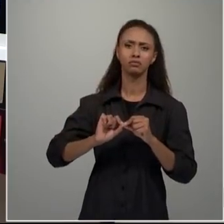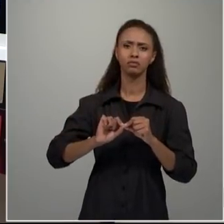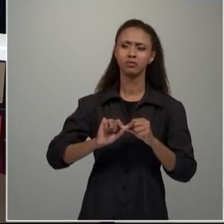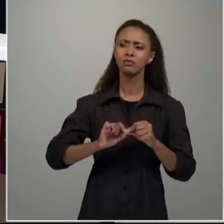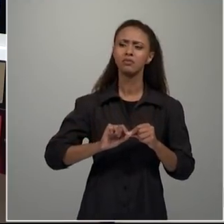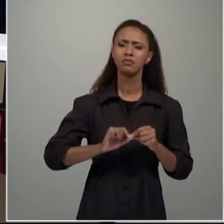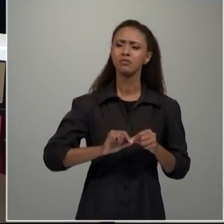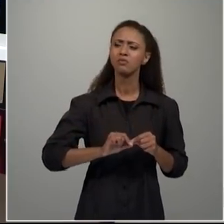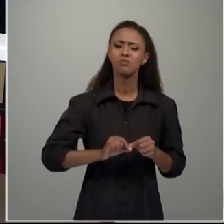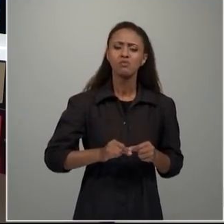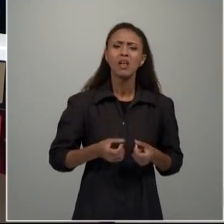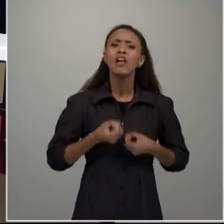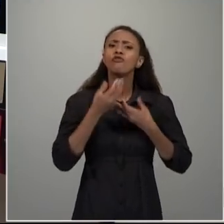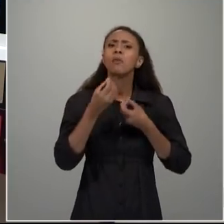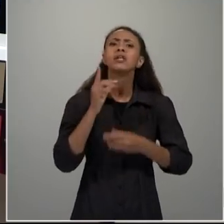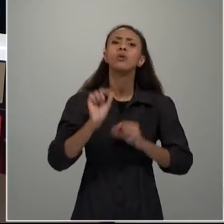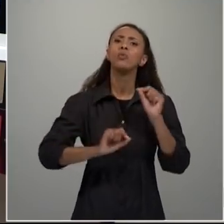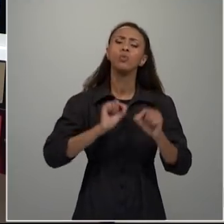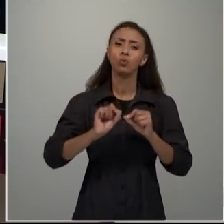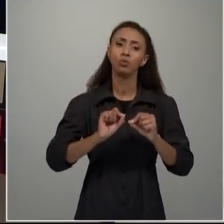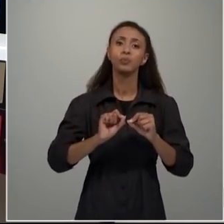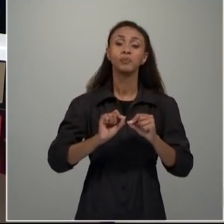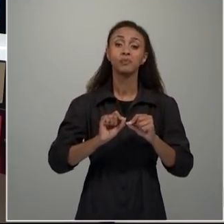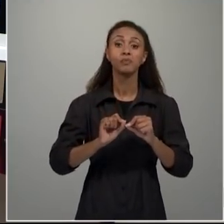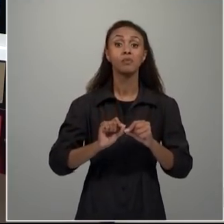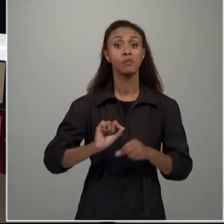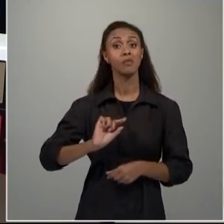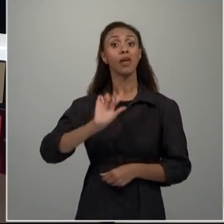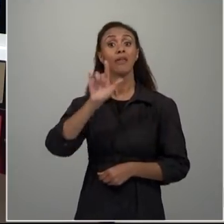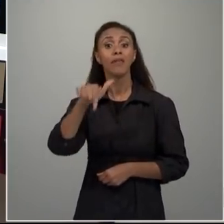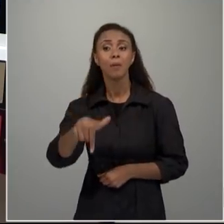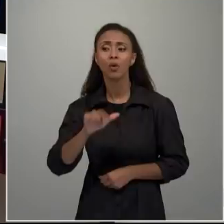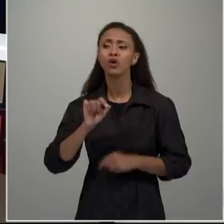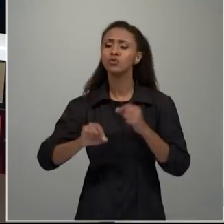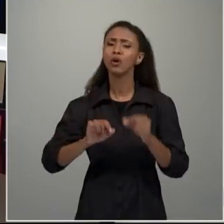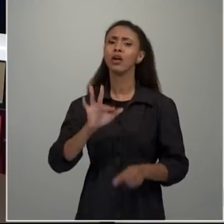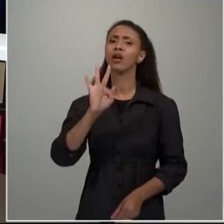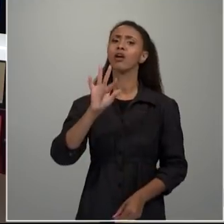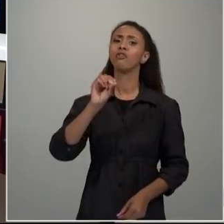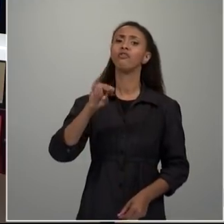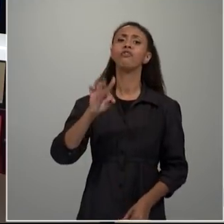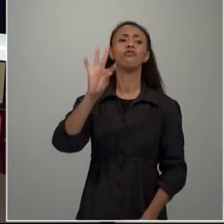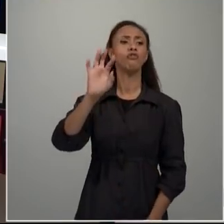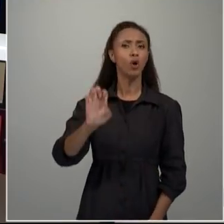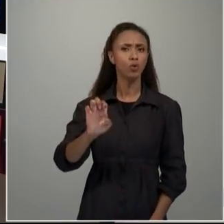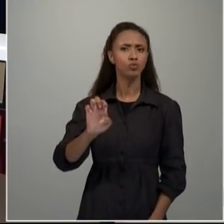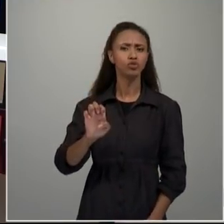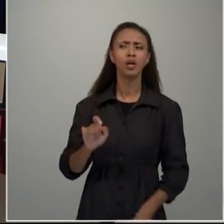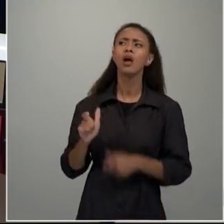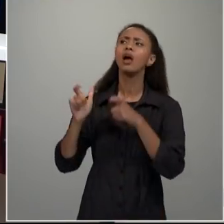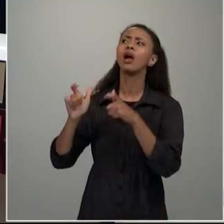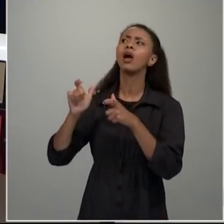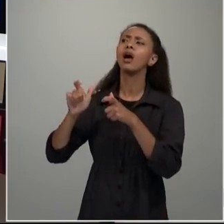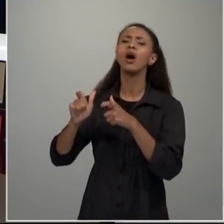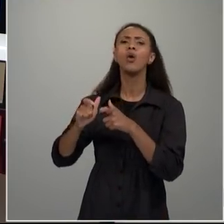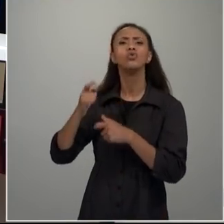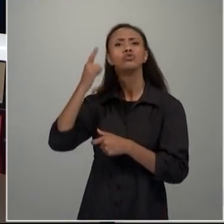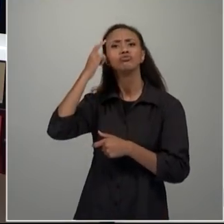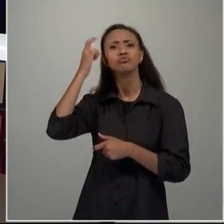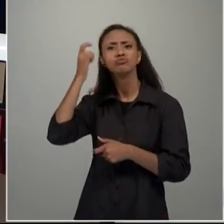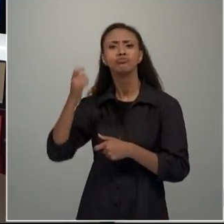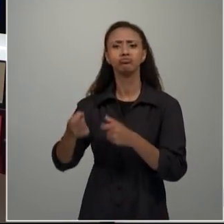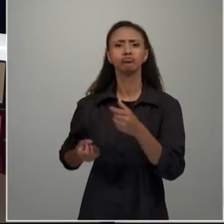importante depois a gente vai sempre olhar fonte ou seja onde ele foi publicado o autor